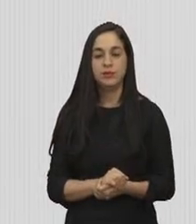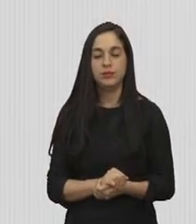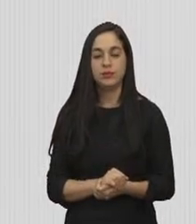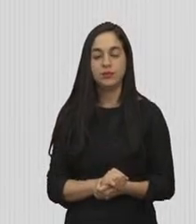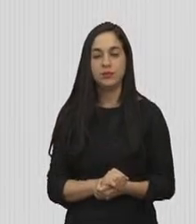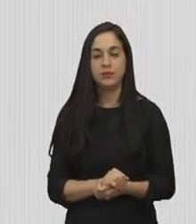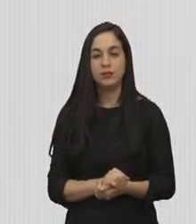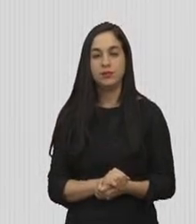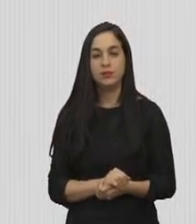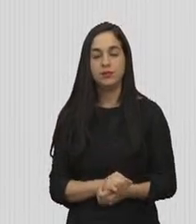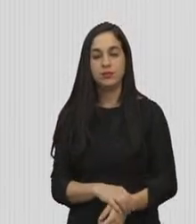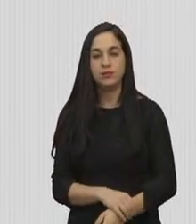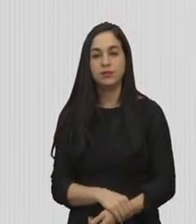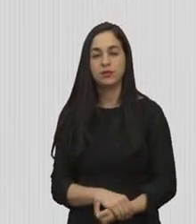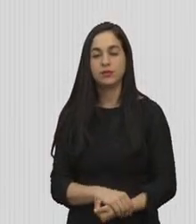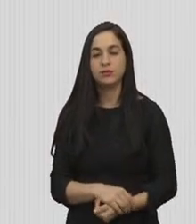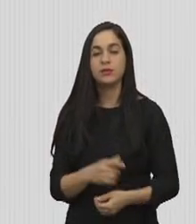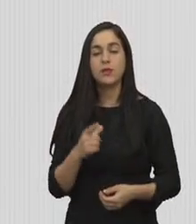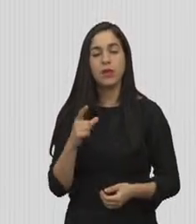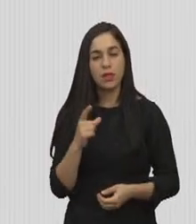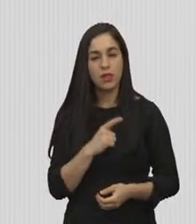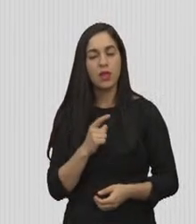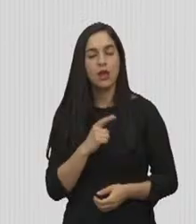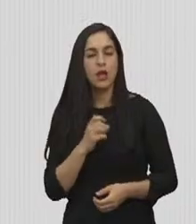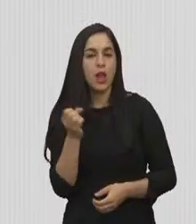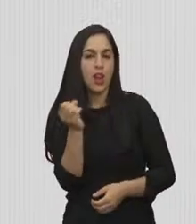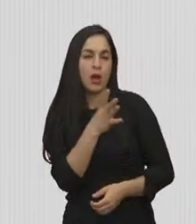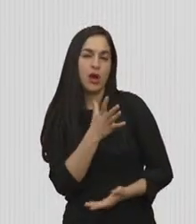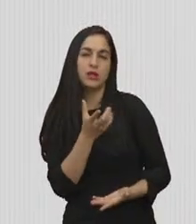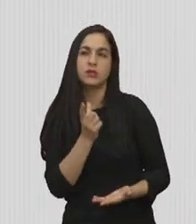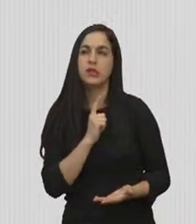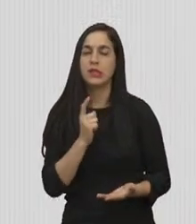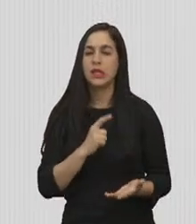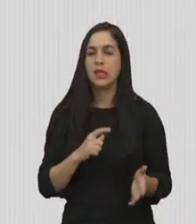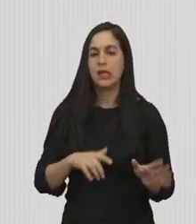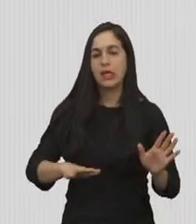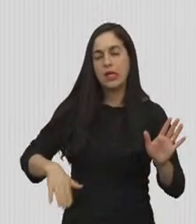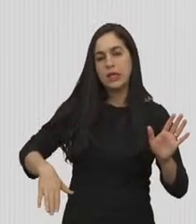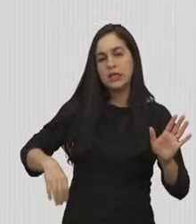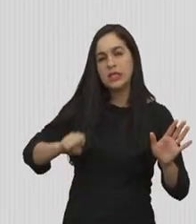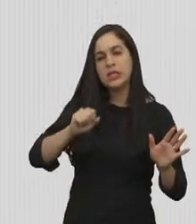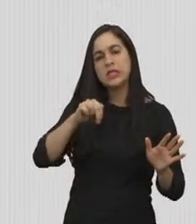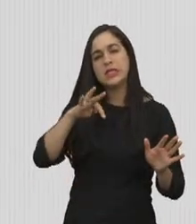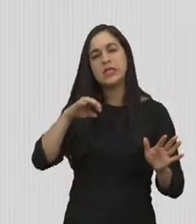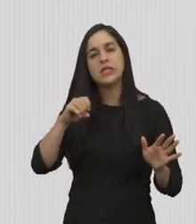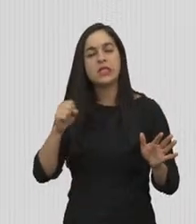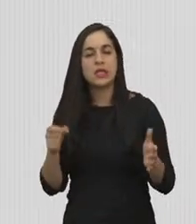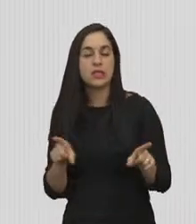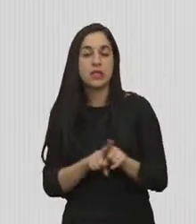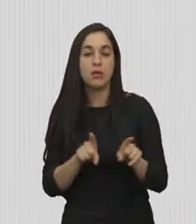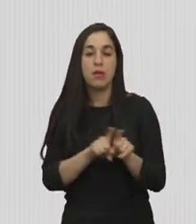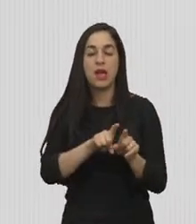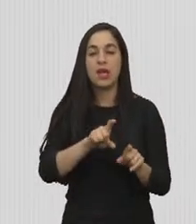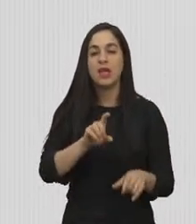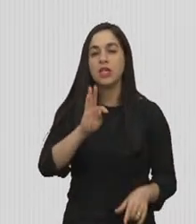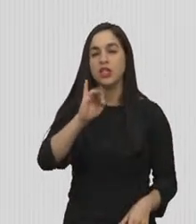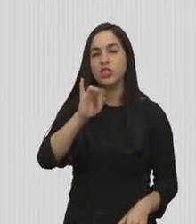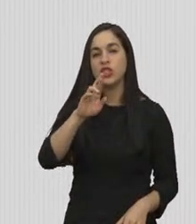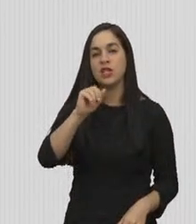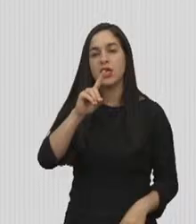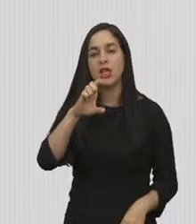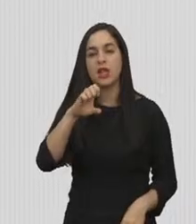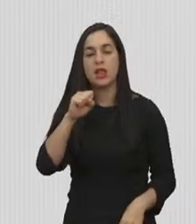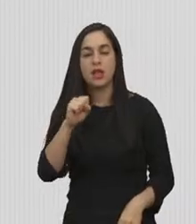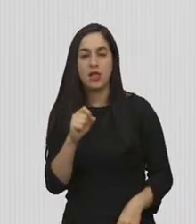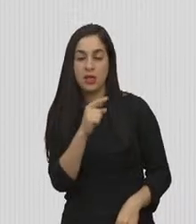Novos, né? Então, tem alguns outros campos que vão ser abertos em Santos, cidade de Tiradentes, em São Paulo. Tem vários campos